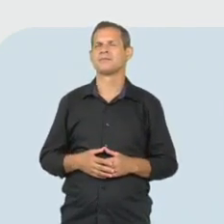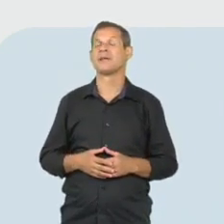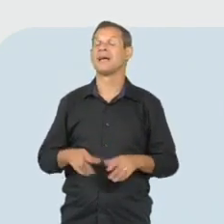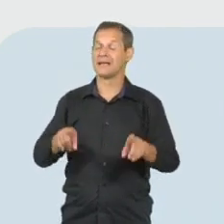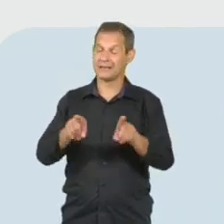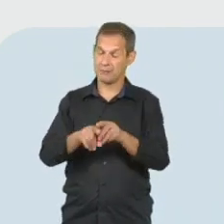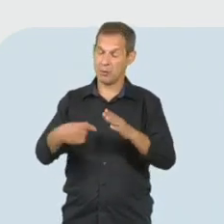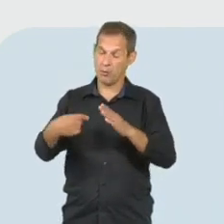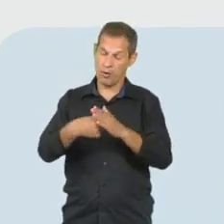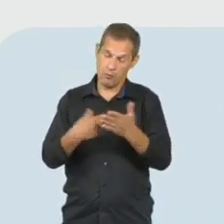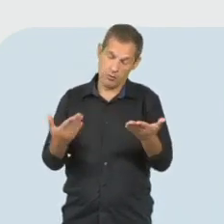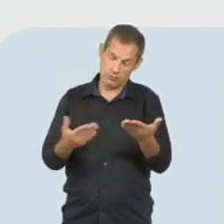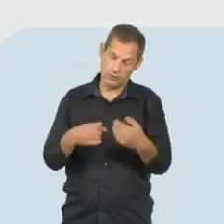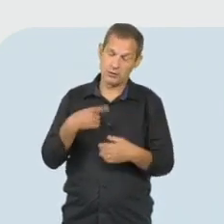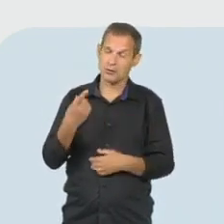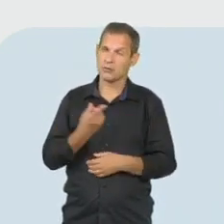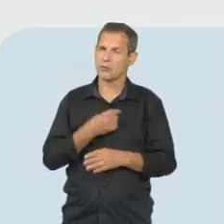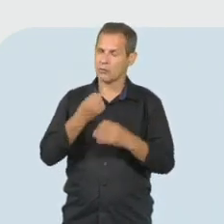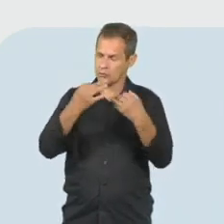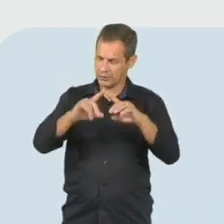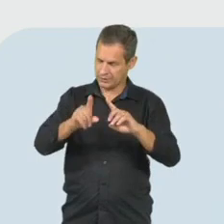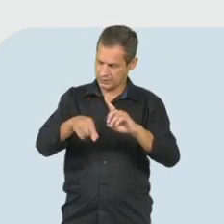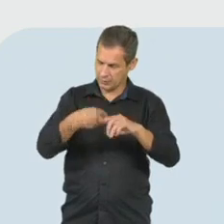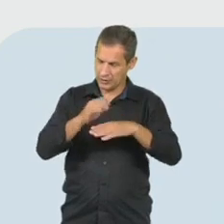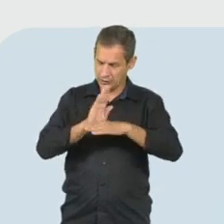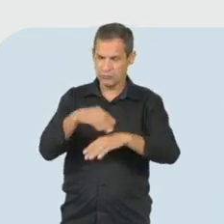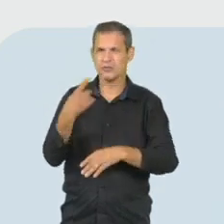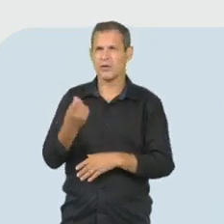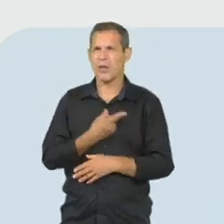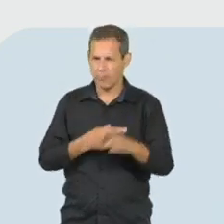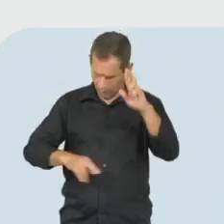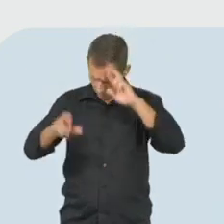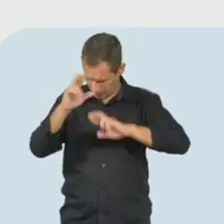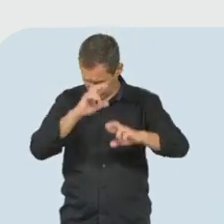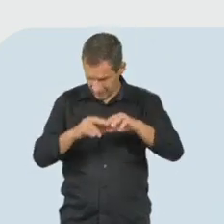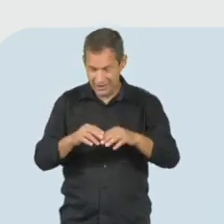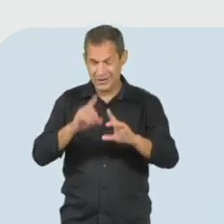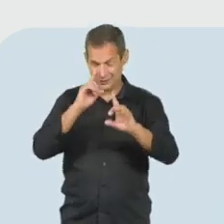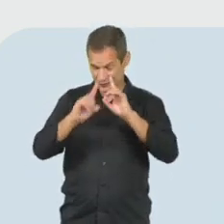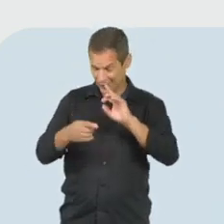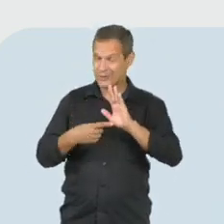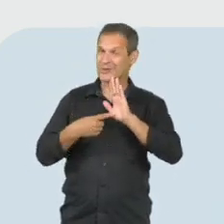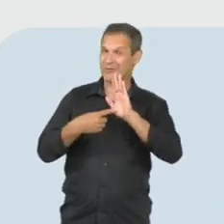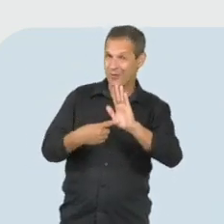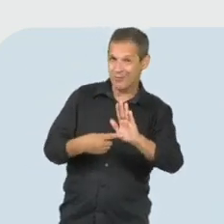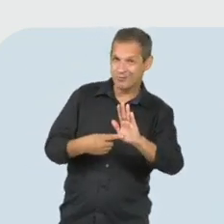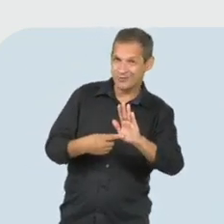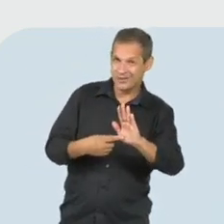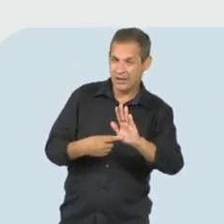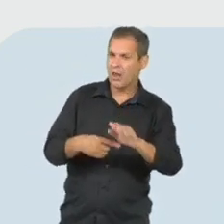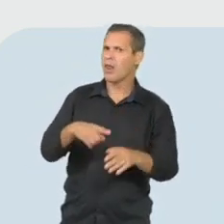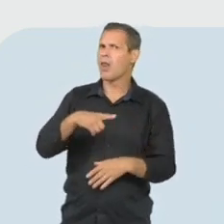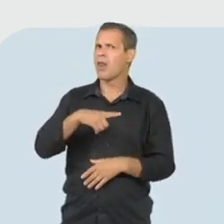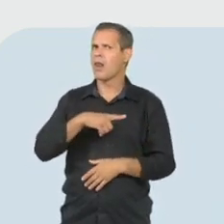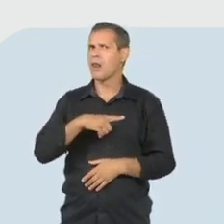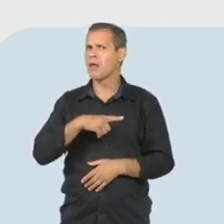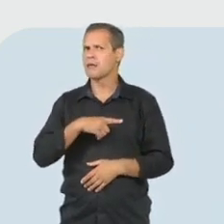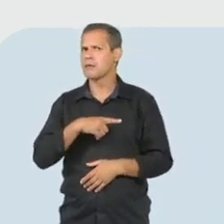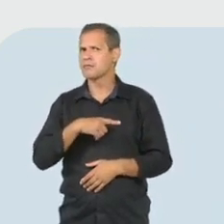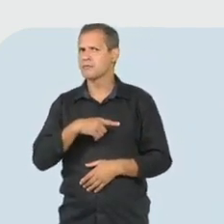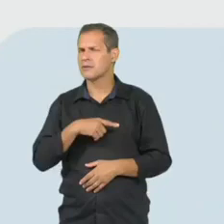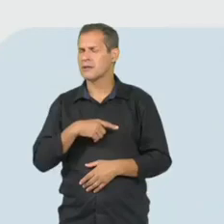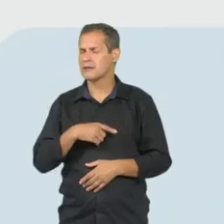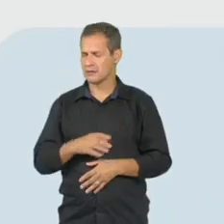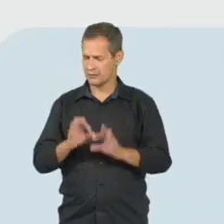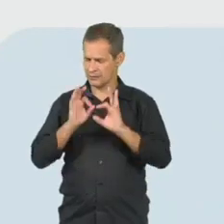Temos mais uma pergunta que já a gente vai comentar, que nos permita verificar se os dados amostrais aqui, eles trazem